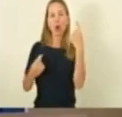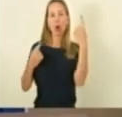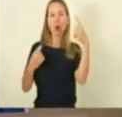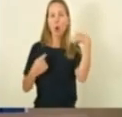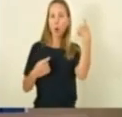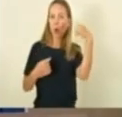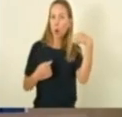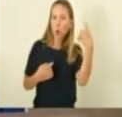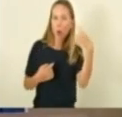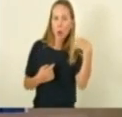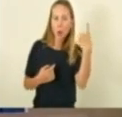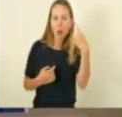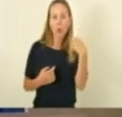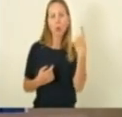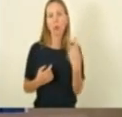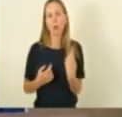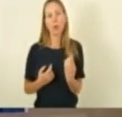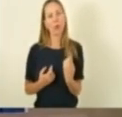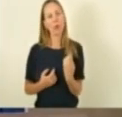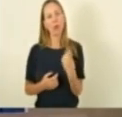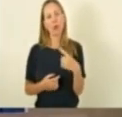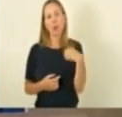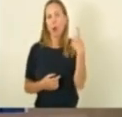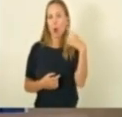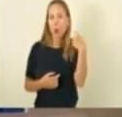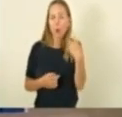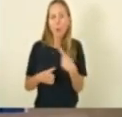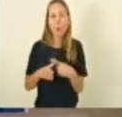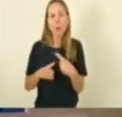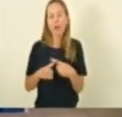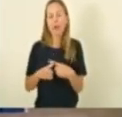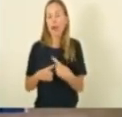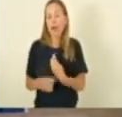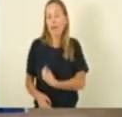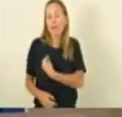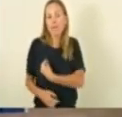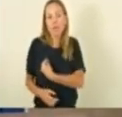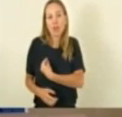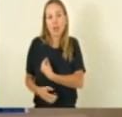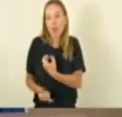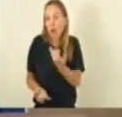sem perceber, em função de uma vida